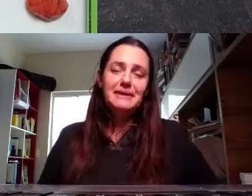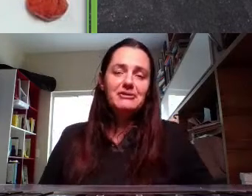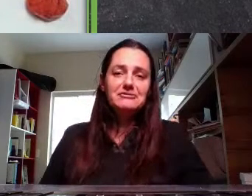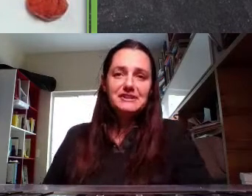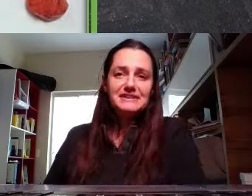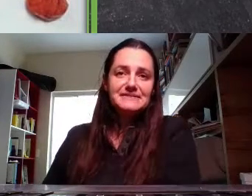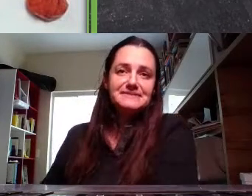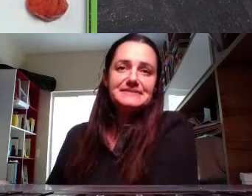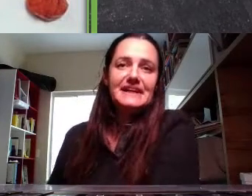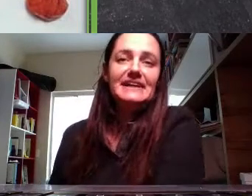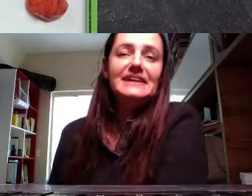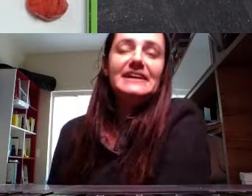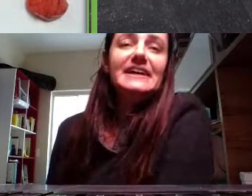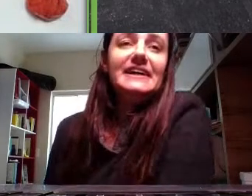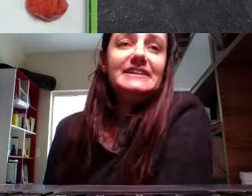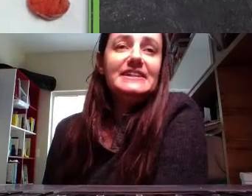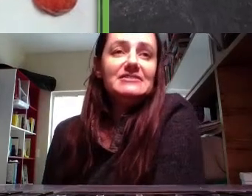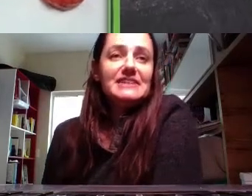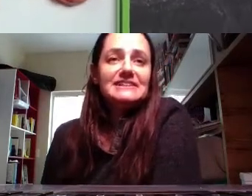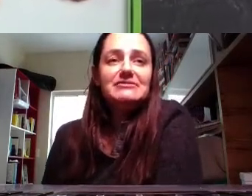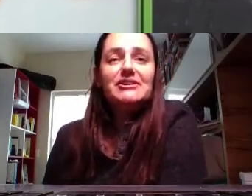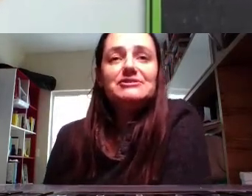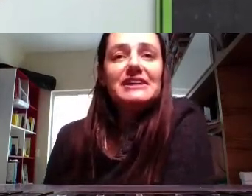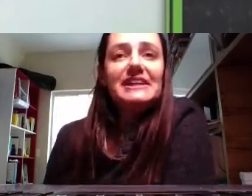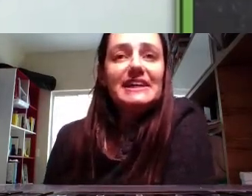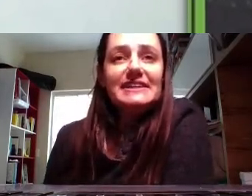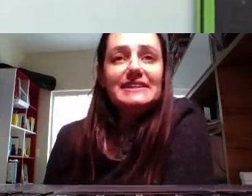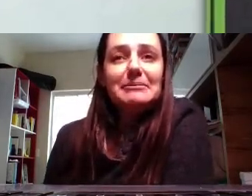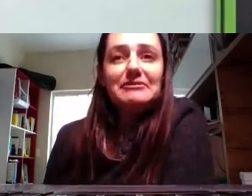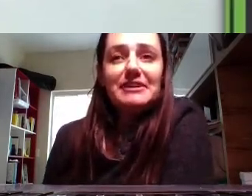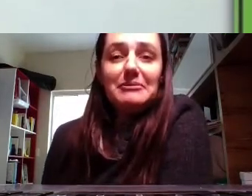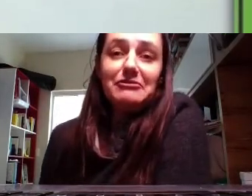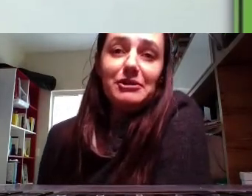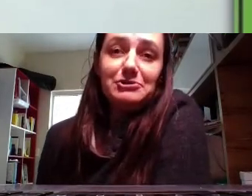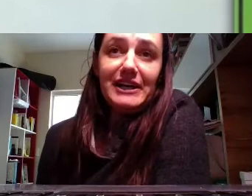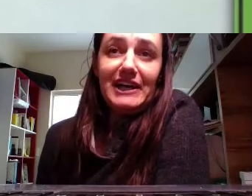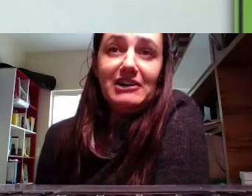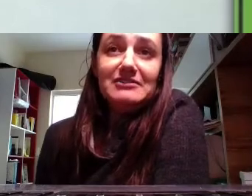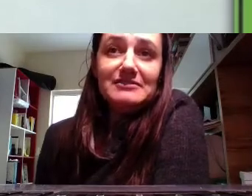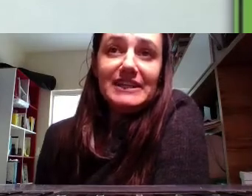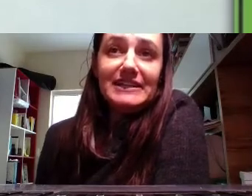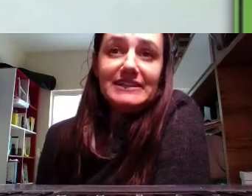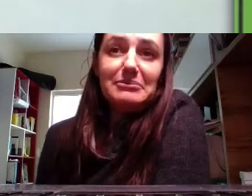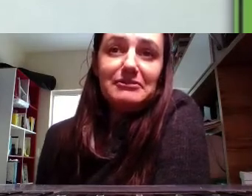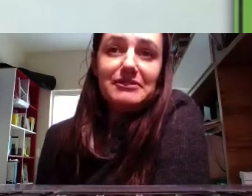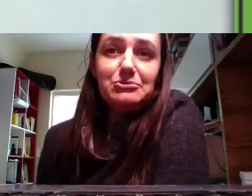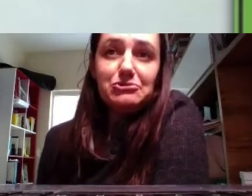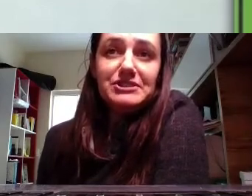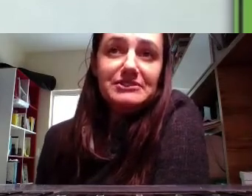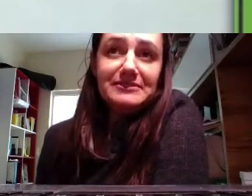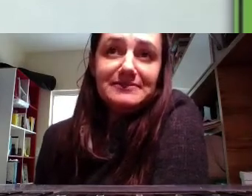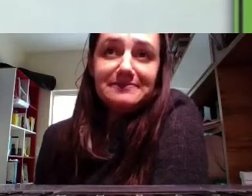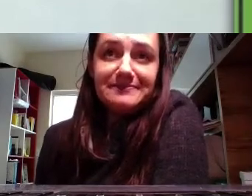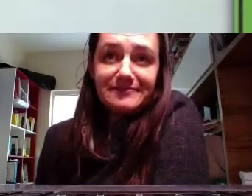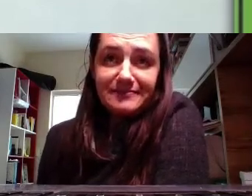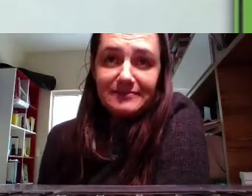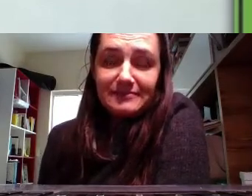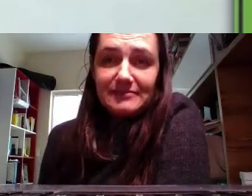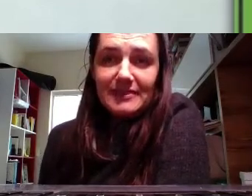região pélvica, tá? Então, nessa foto aqui, dá pra ver, é uma foto real, né? Dá pra ver o